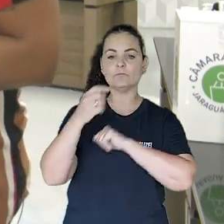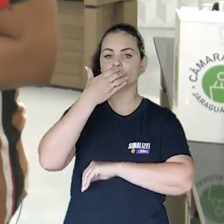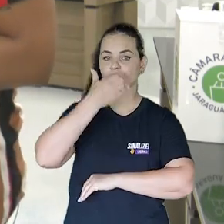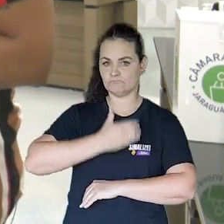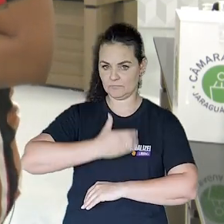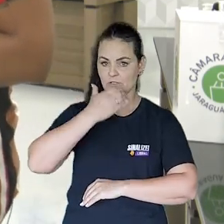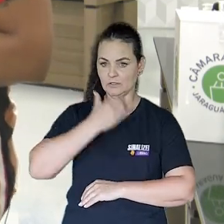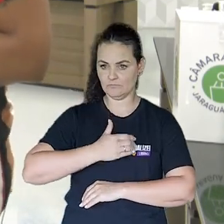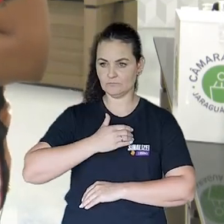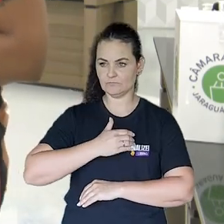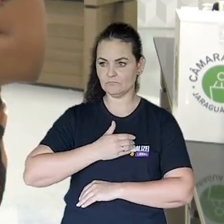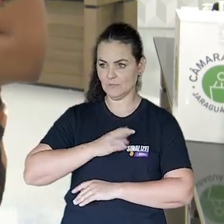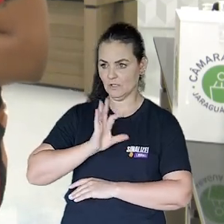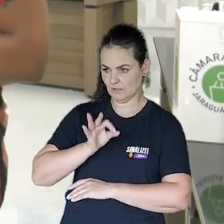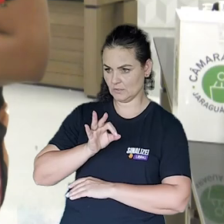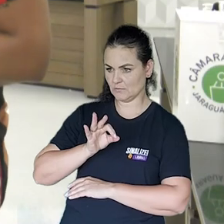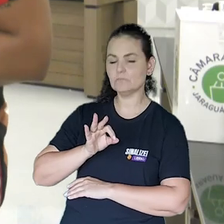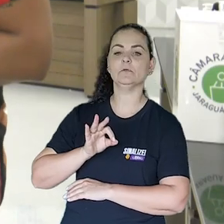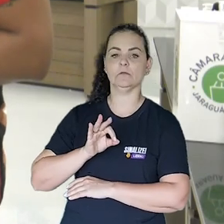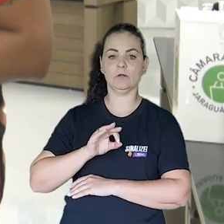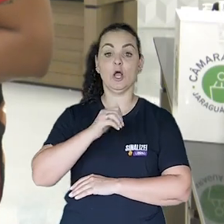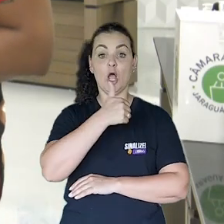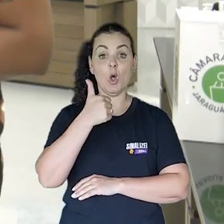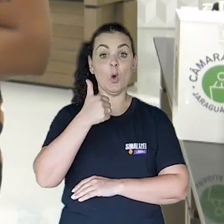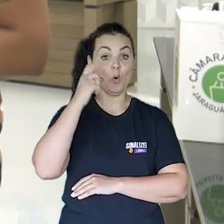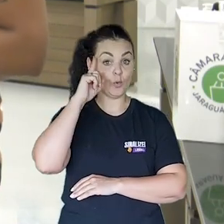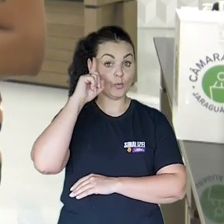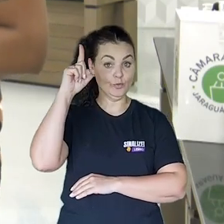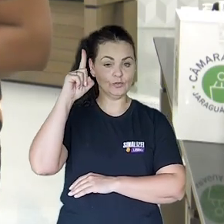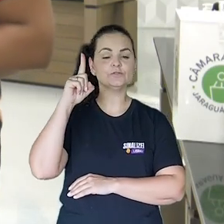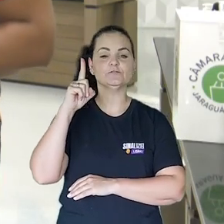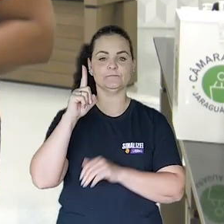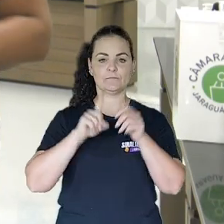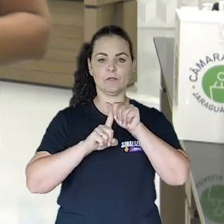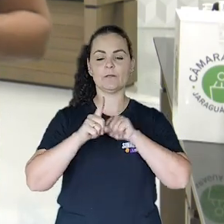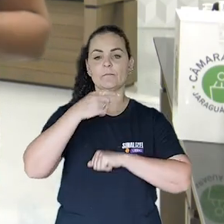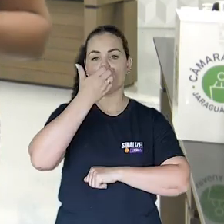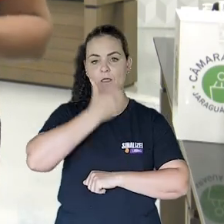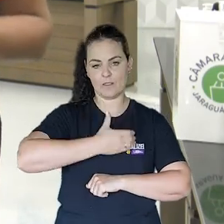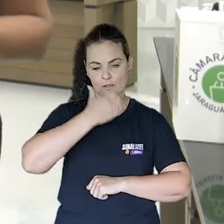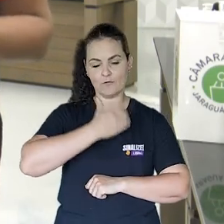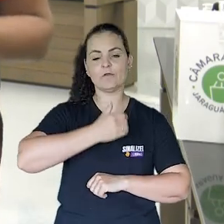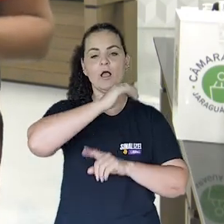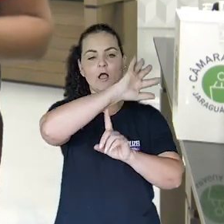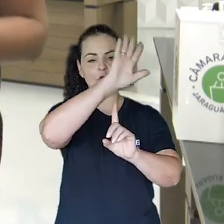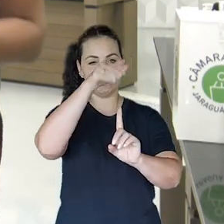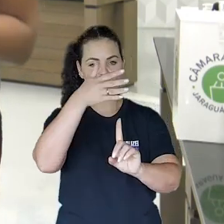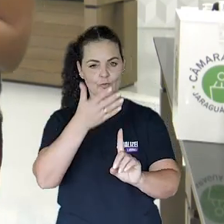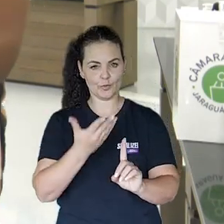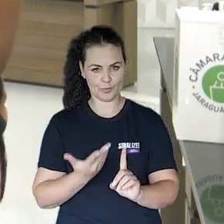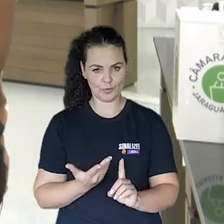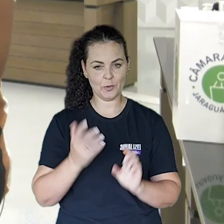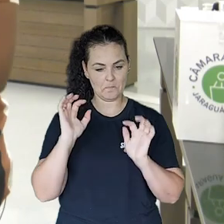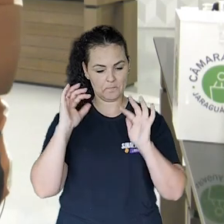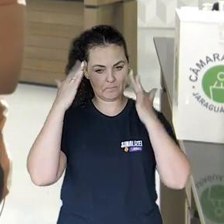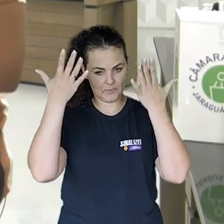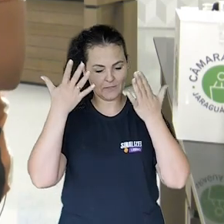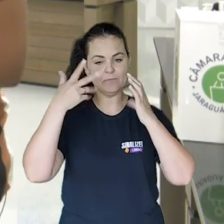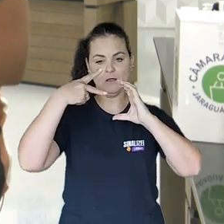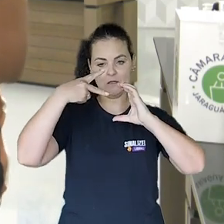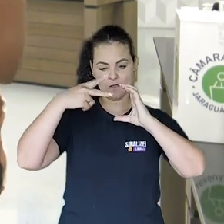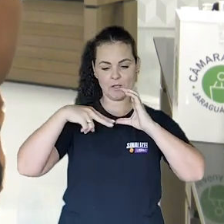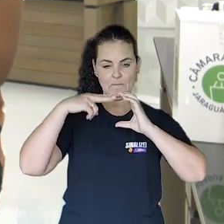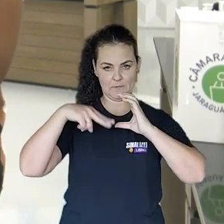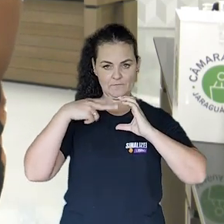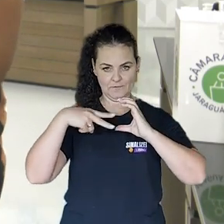de diplomação desses vereadores mirins aqui na Câmara de Vereadores. Uma cerimônia bastante bonita, porque é o primeiro contato